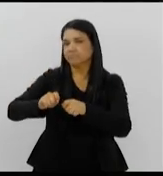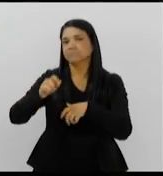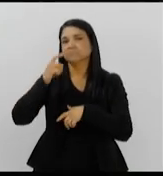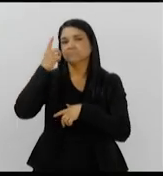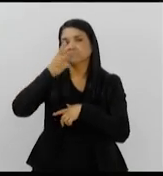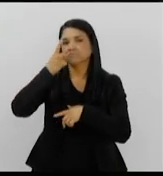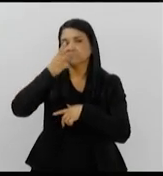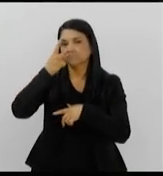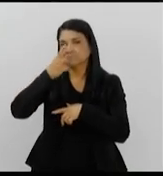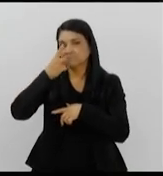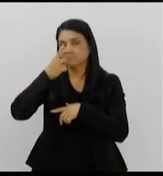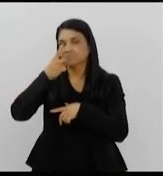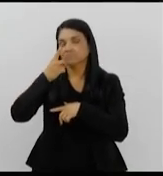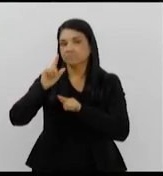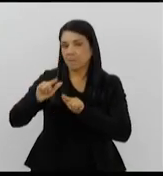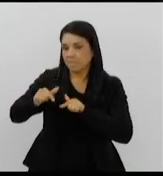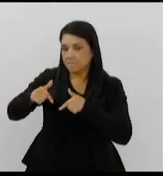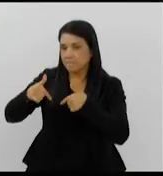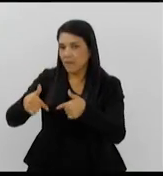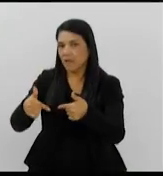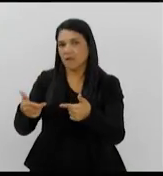iniciá-los,